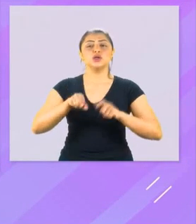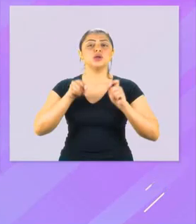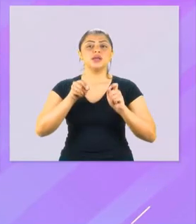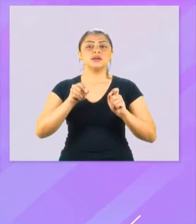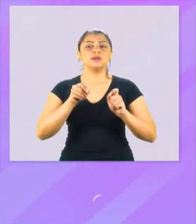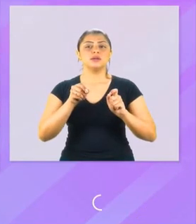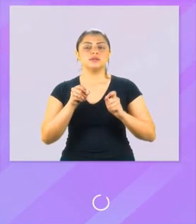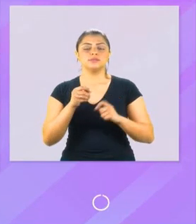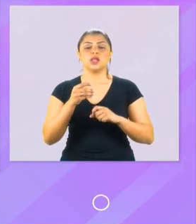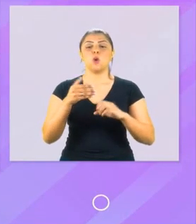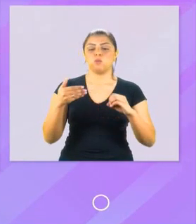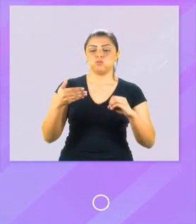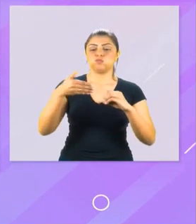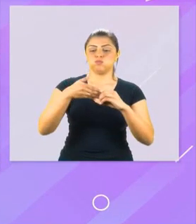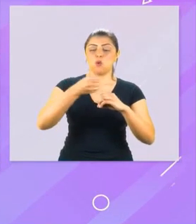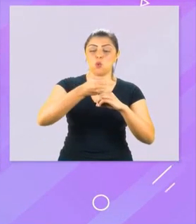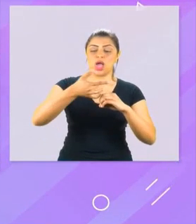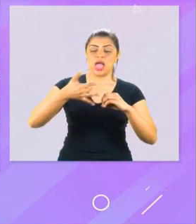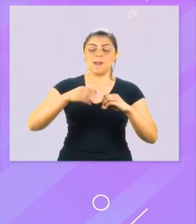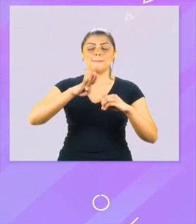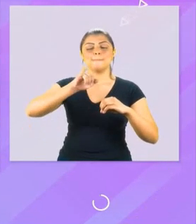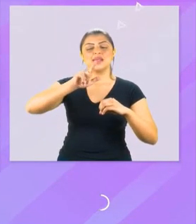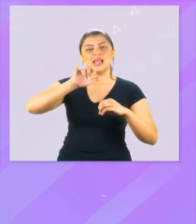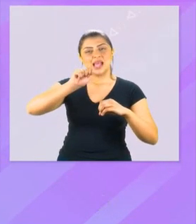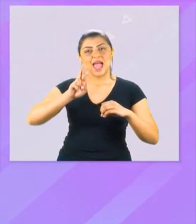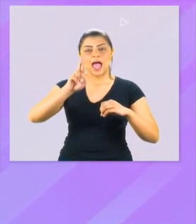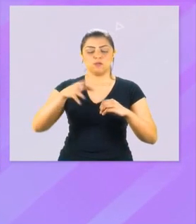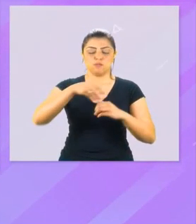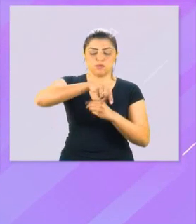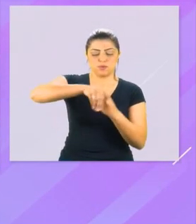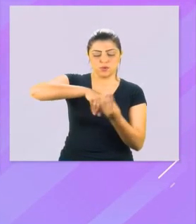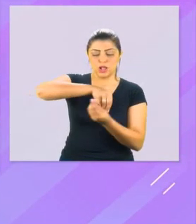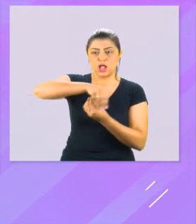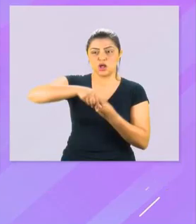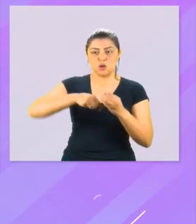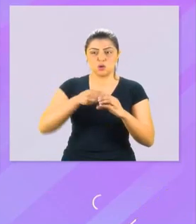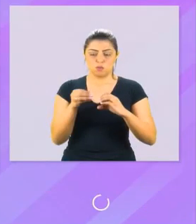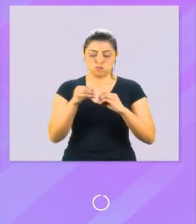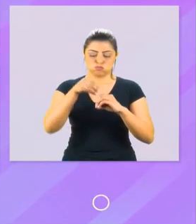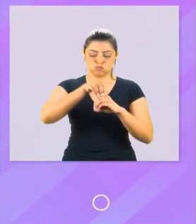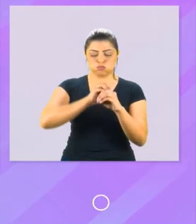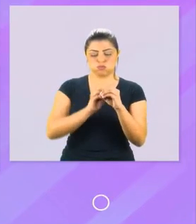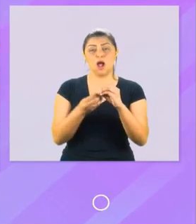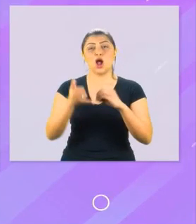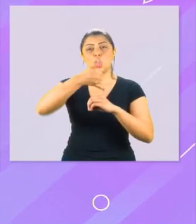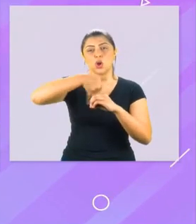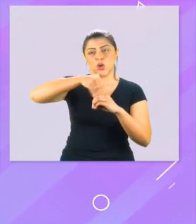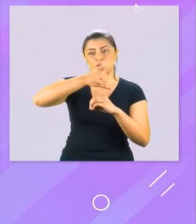preciso da ação desses ácidos biliares para formar complexos com as